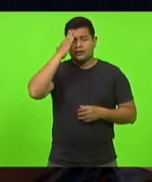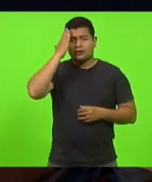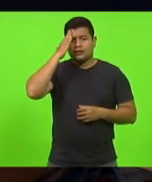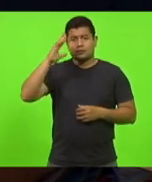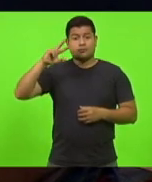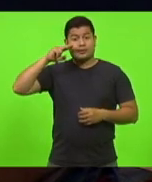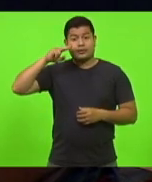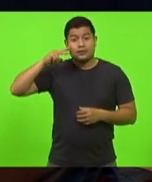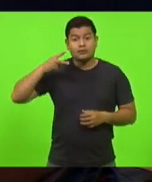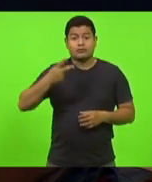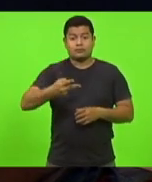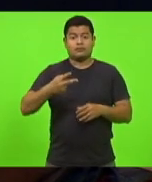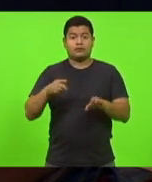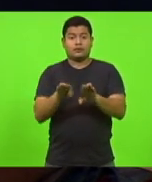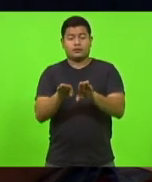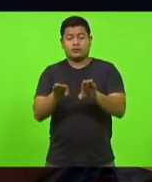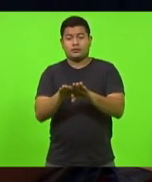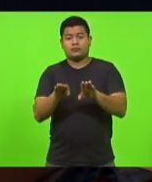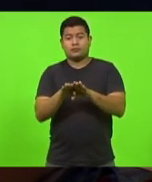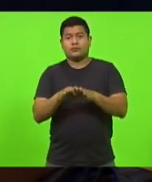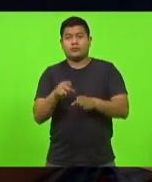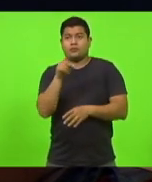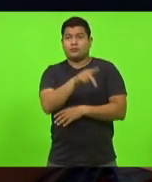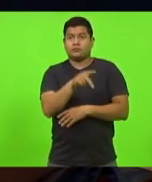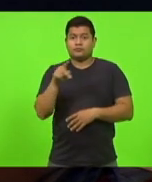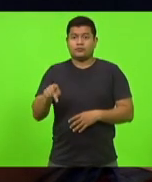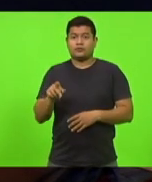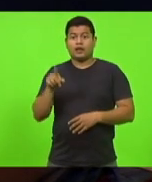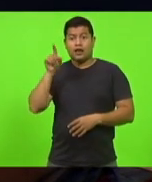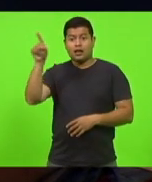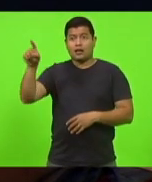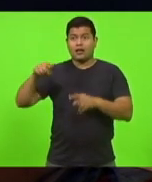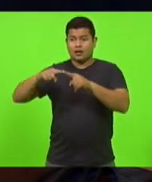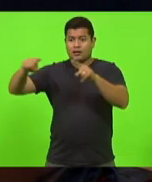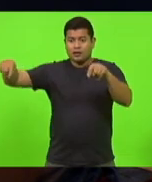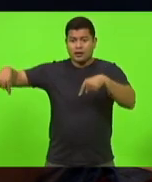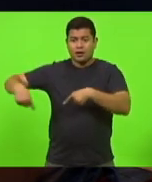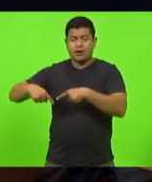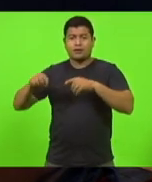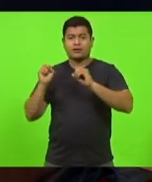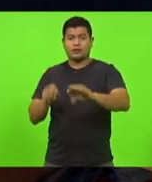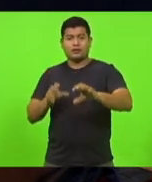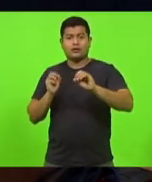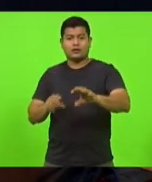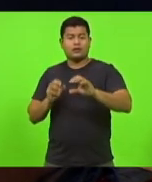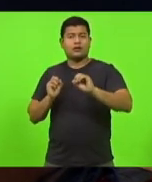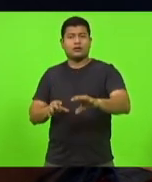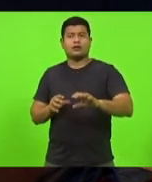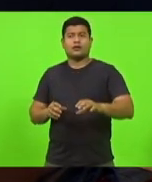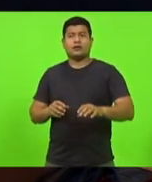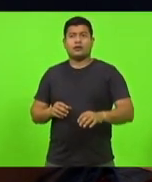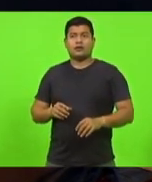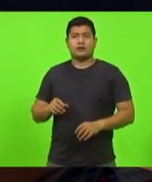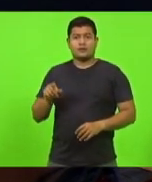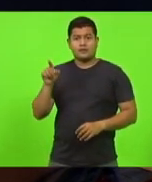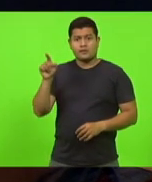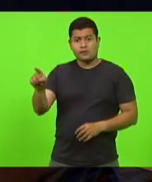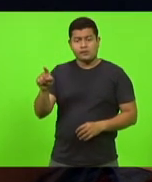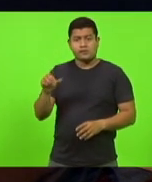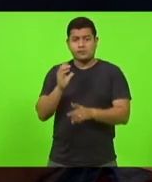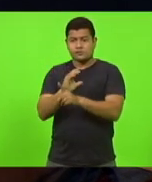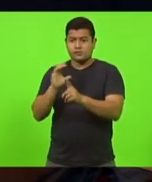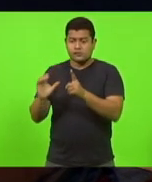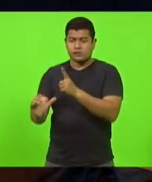do professor que está na sala de aula. Lá na sala de aula, na menor comunidade de